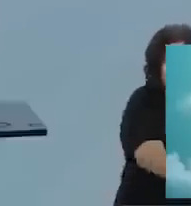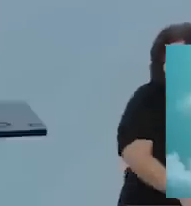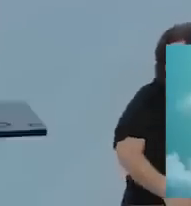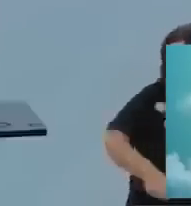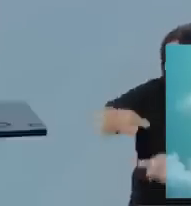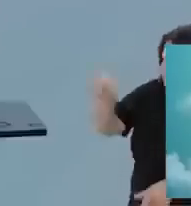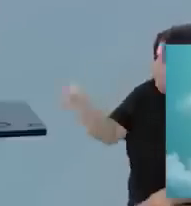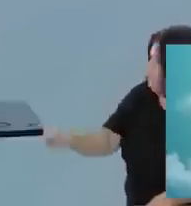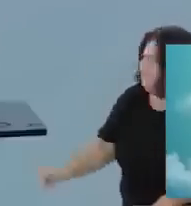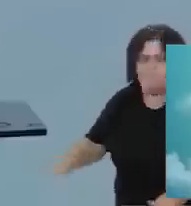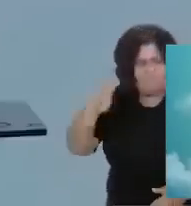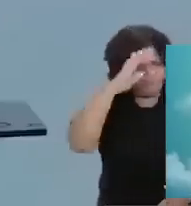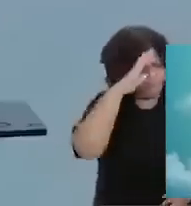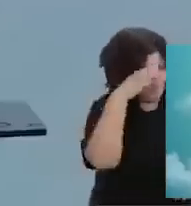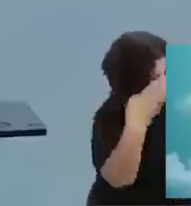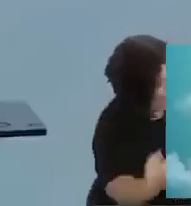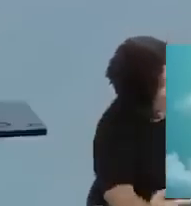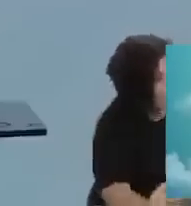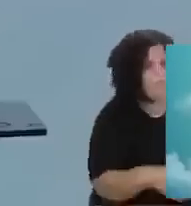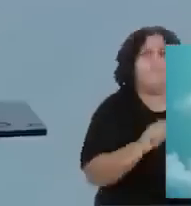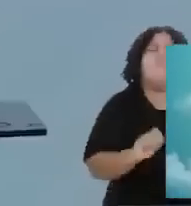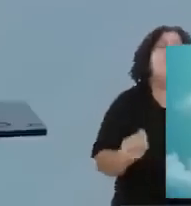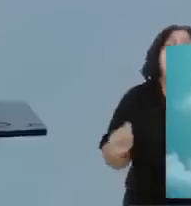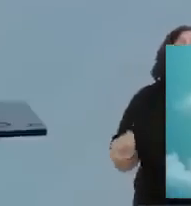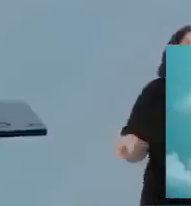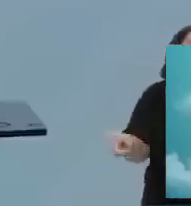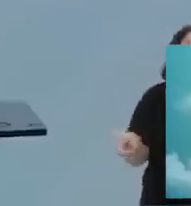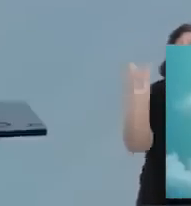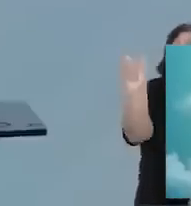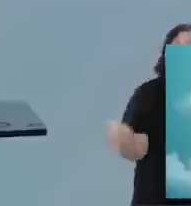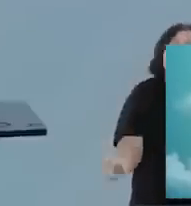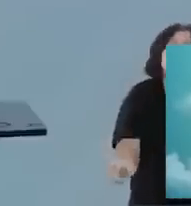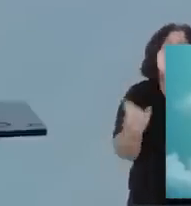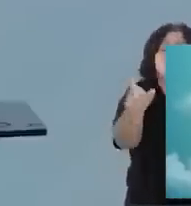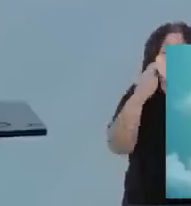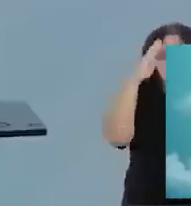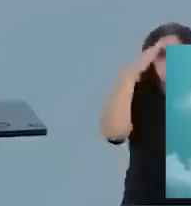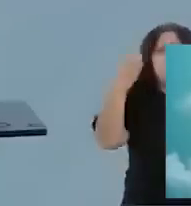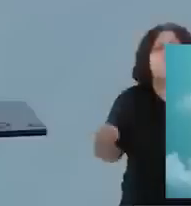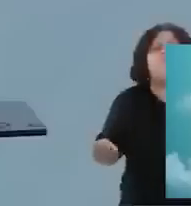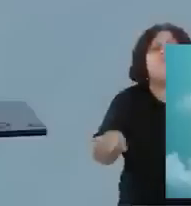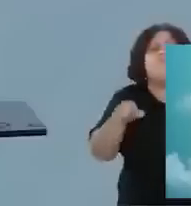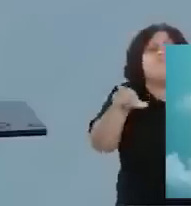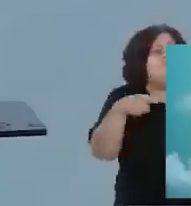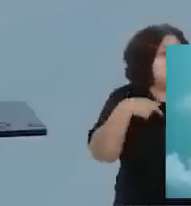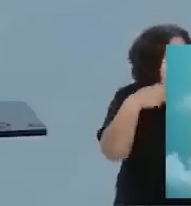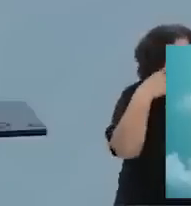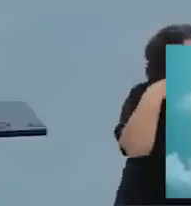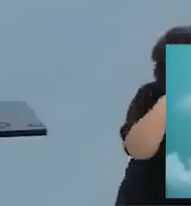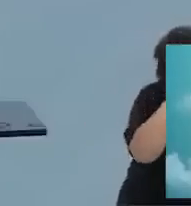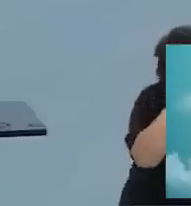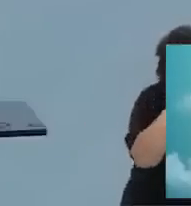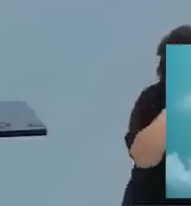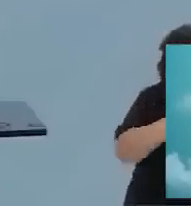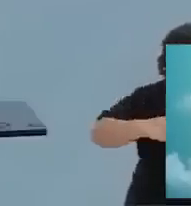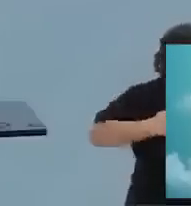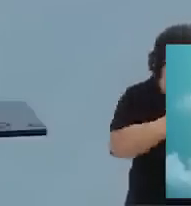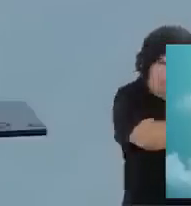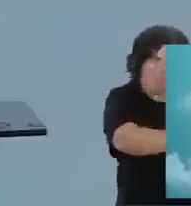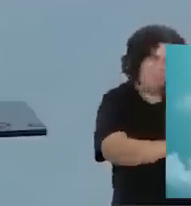aí, preferindo em honra uns aos outros. O que é preferir em honra uns aos outros? é você não olhar para o seu irmão com